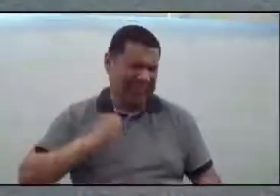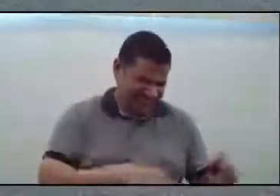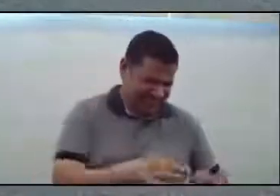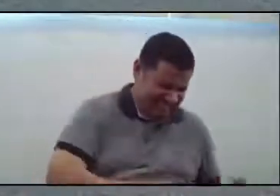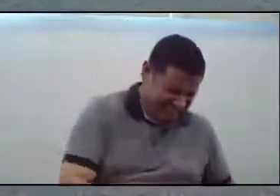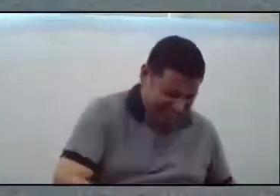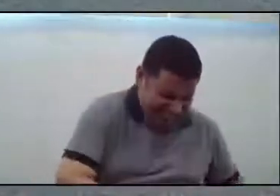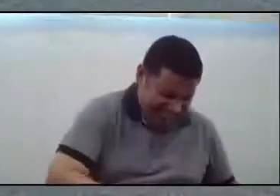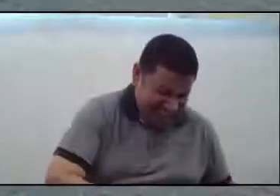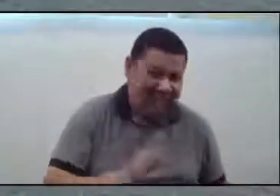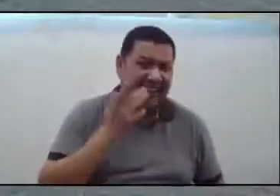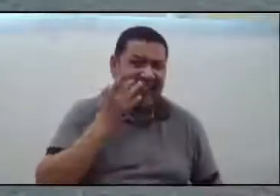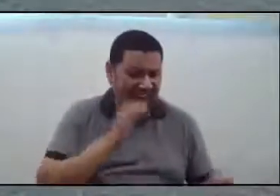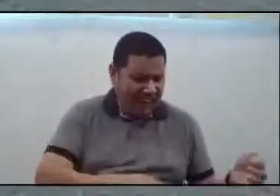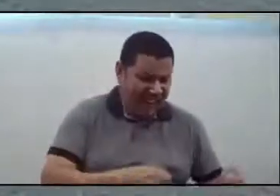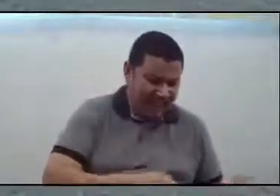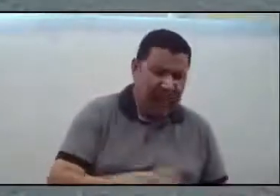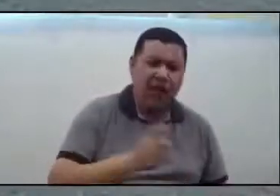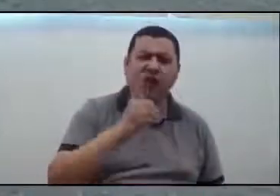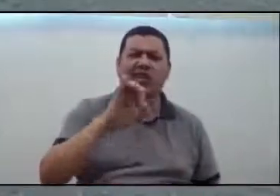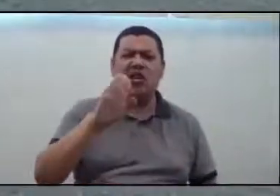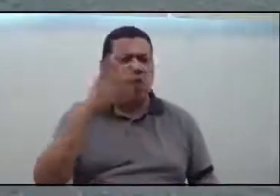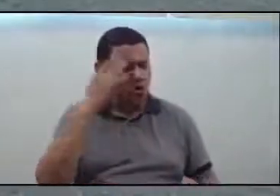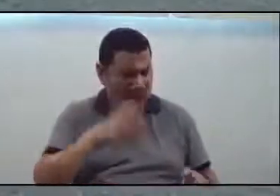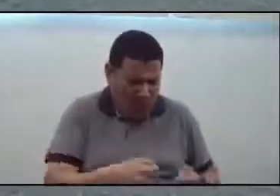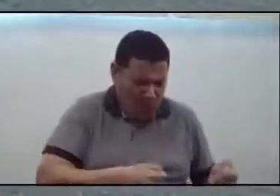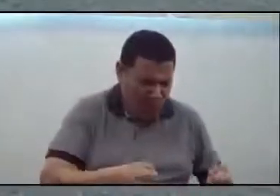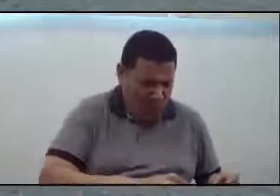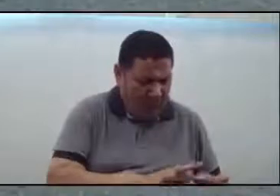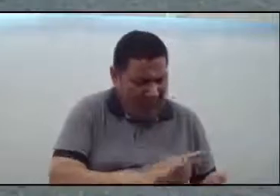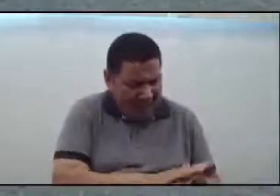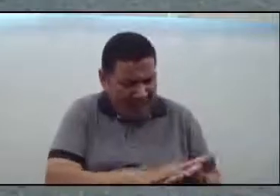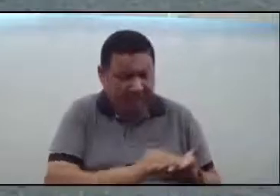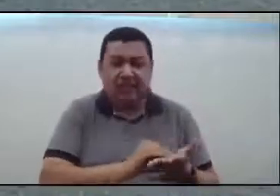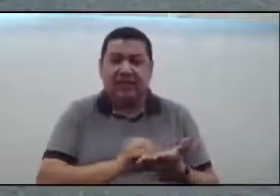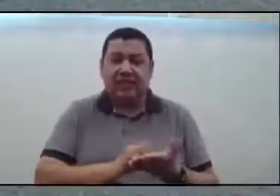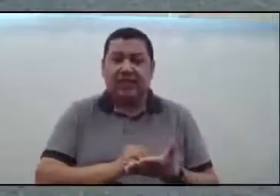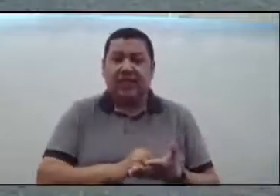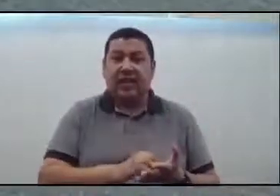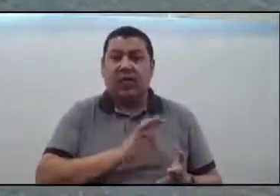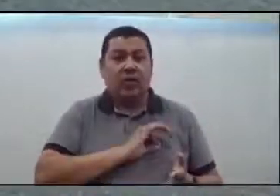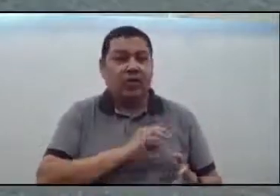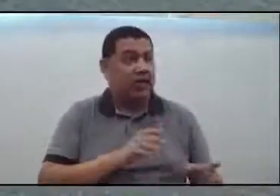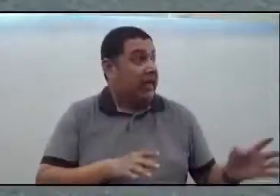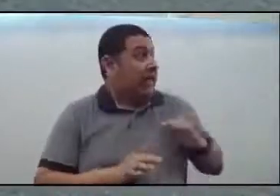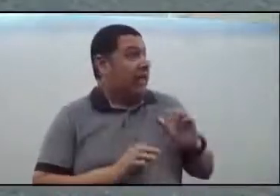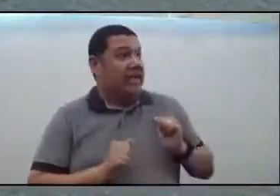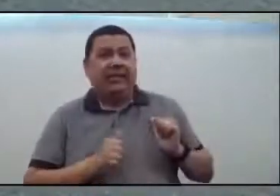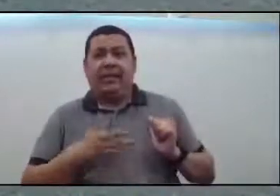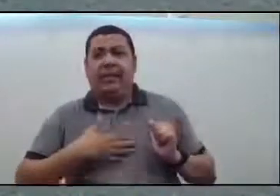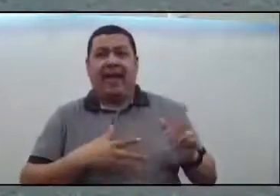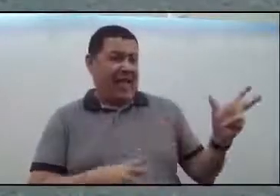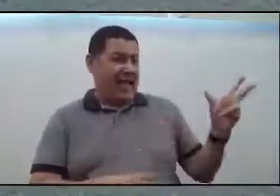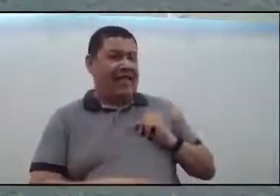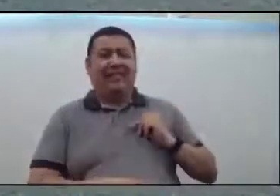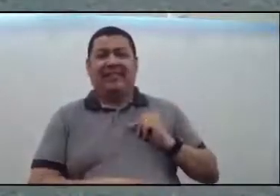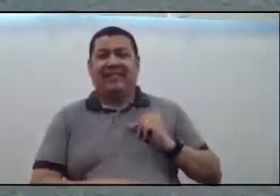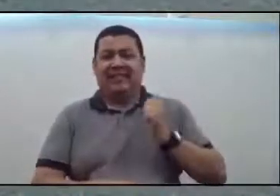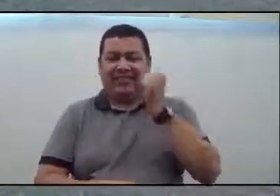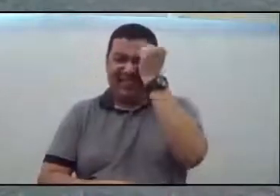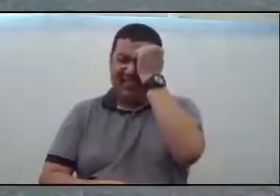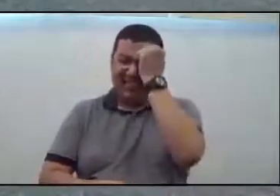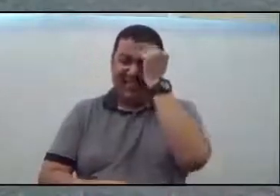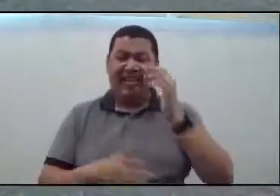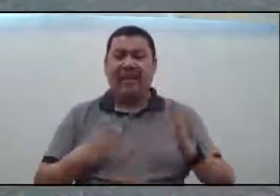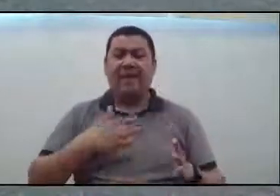tirar um ouro, tirar um diamante, e é espancado pela polícia e vê a sua máquina queimando, porque nós não temos